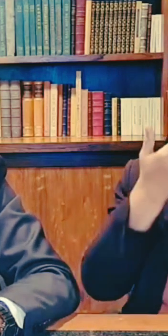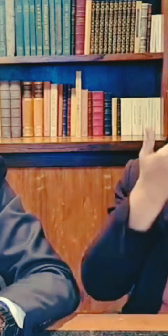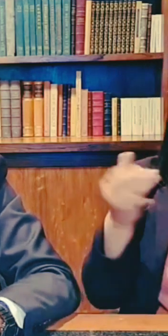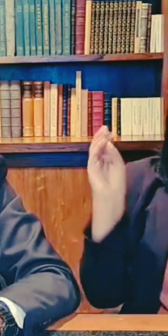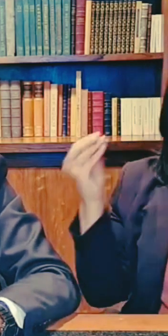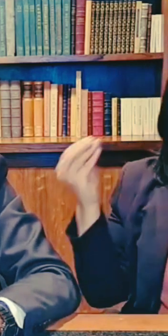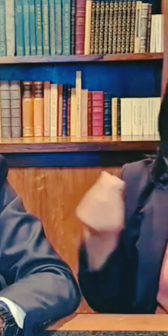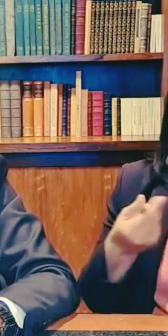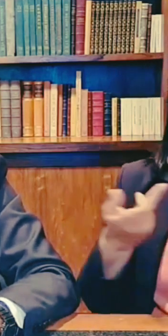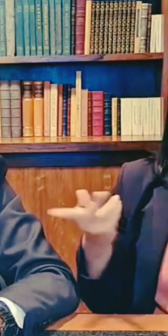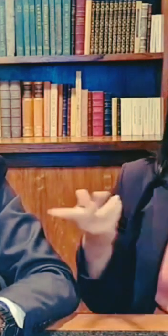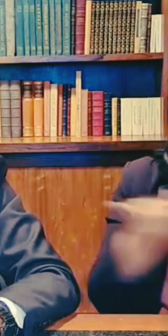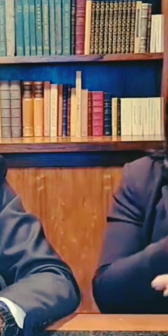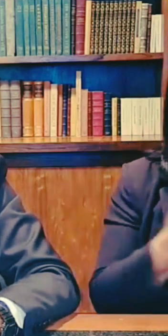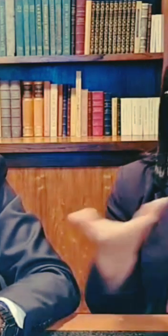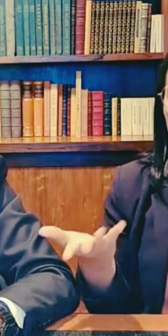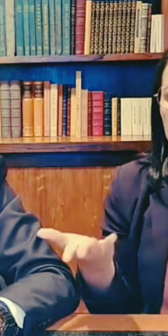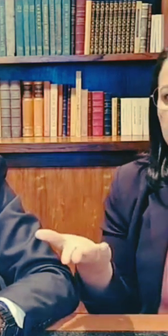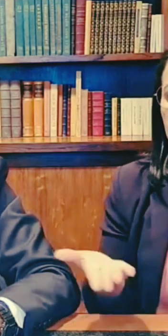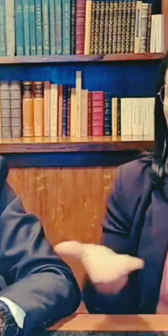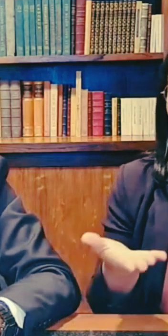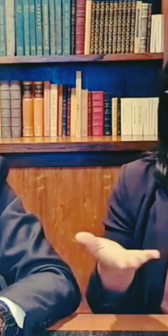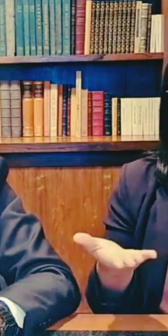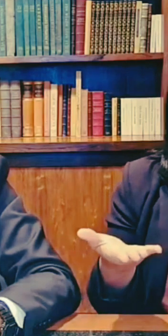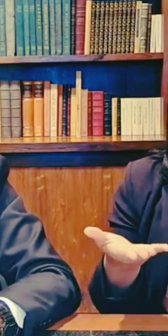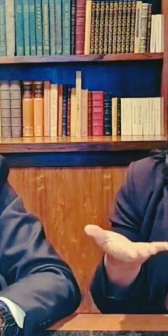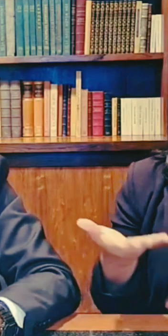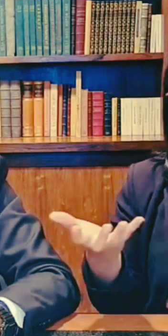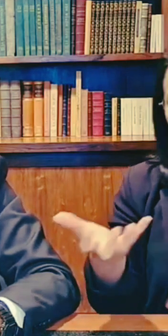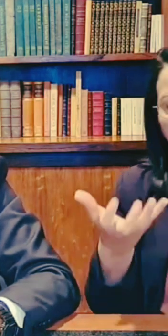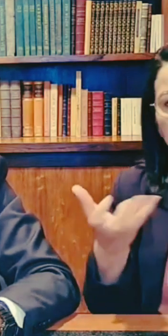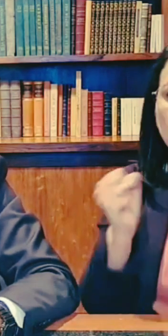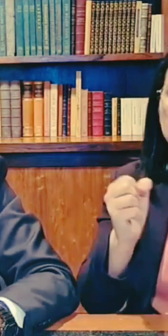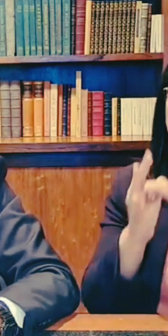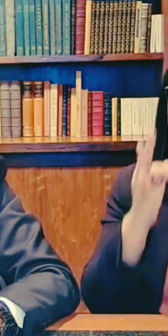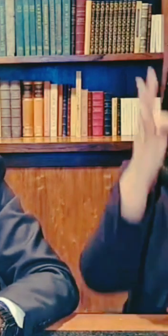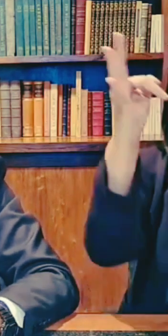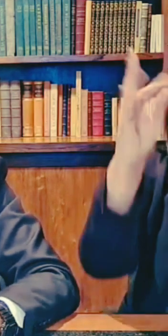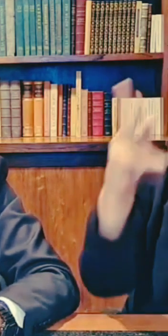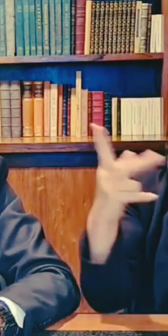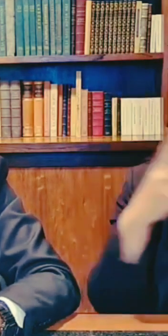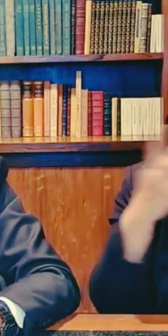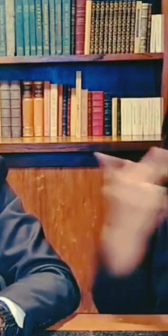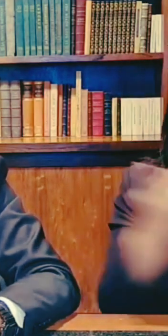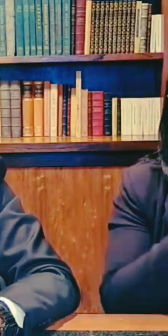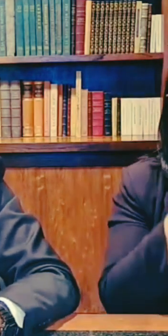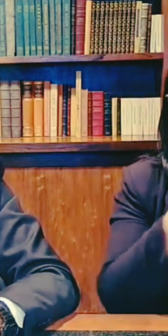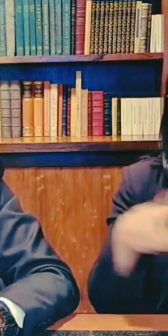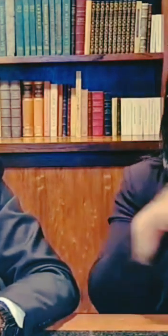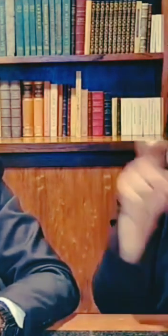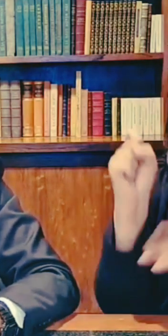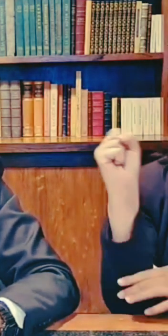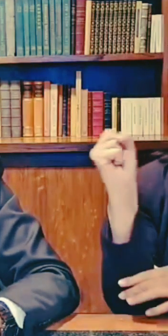para que realmente possamos até um problema grave no Brasil, provocado por uma pessoa.